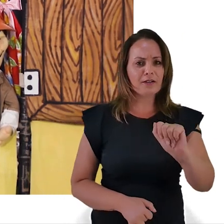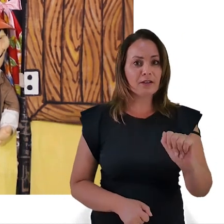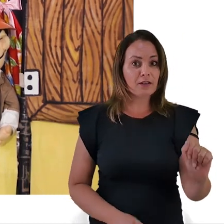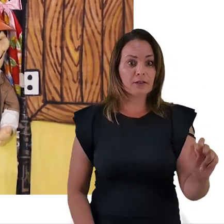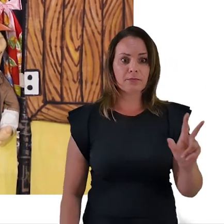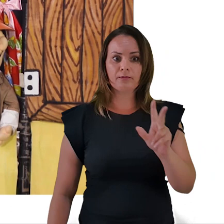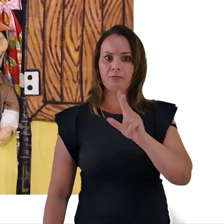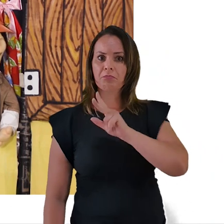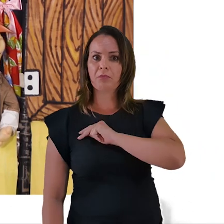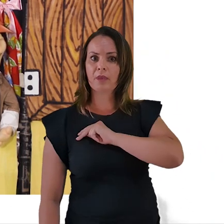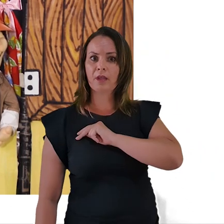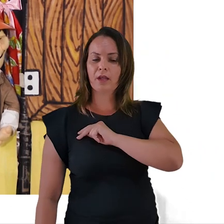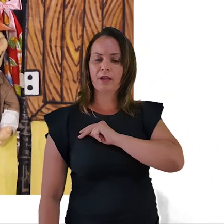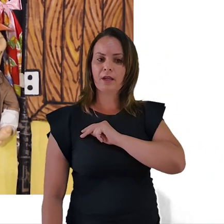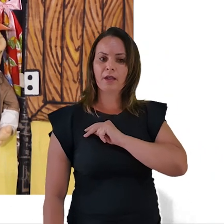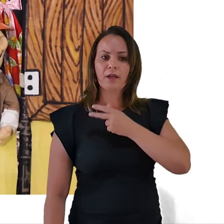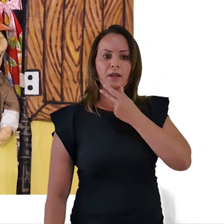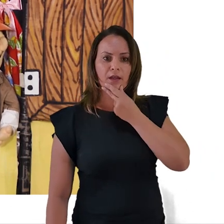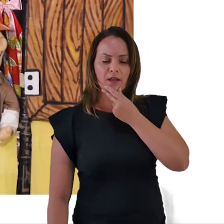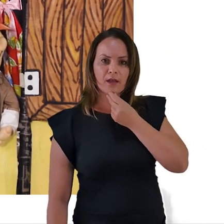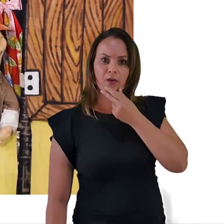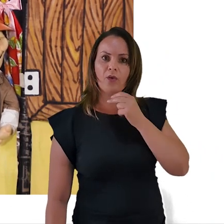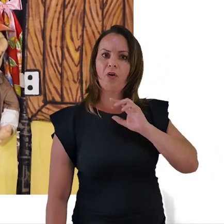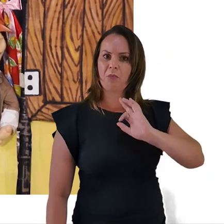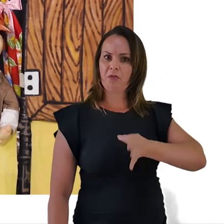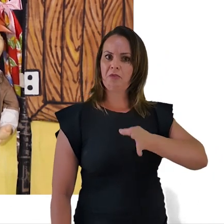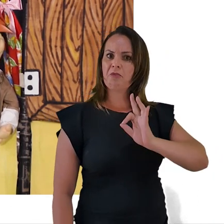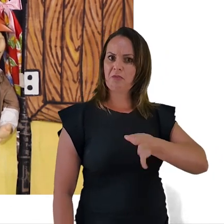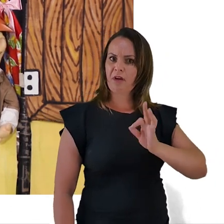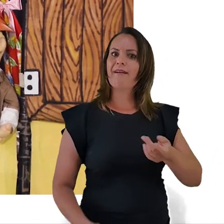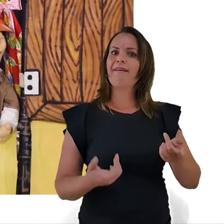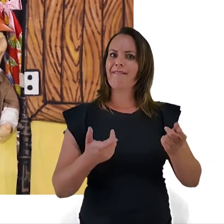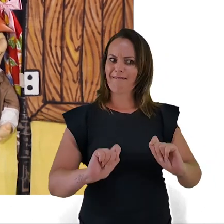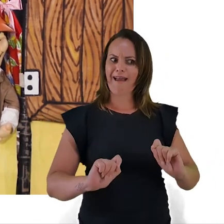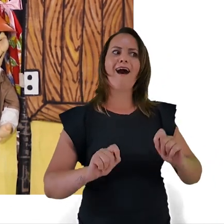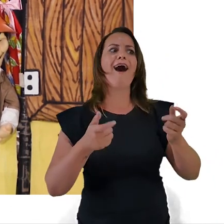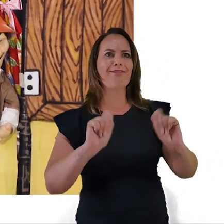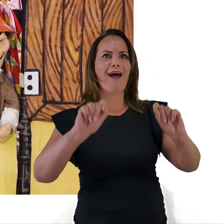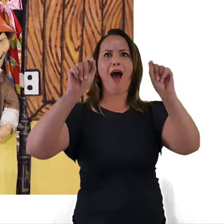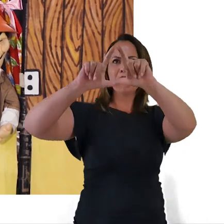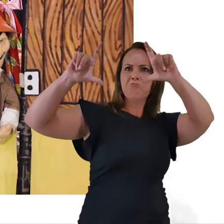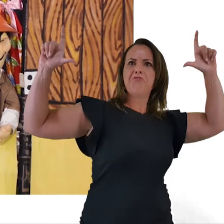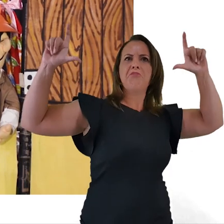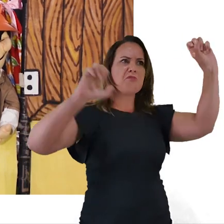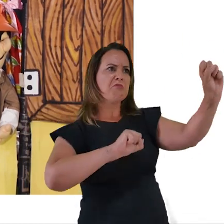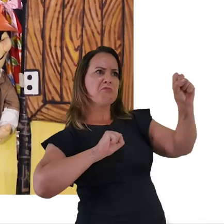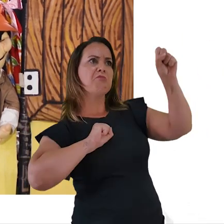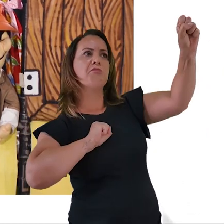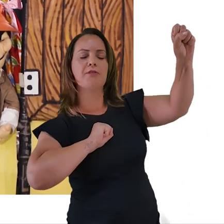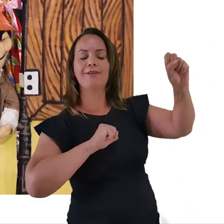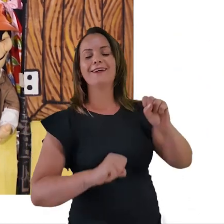esse Edward, um homem comum, realmente pode ser considerado um herói. Sim, isso mesmo,